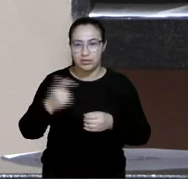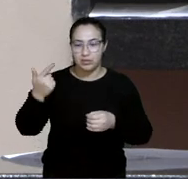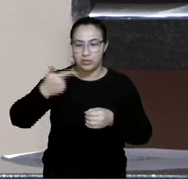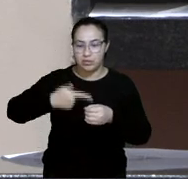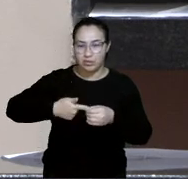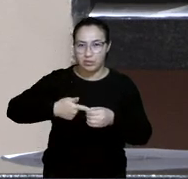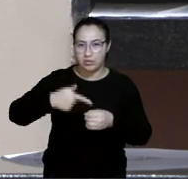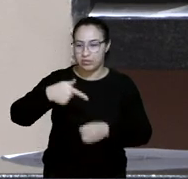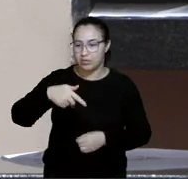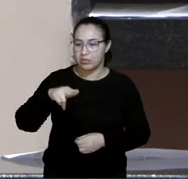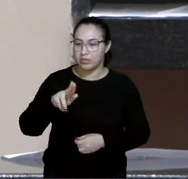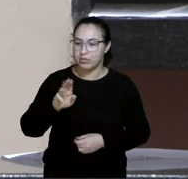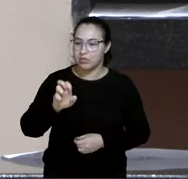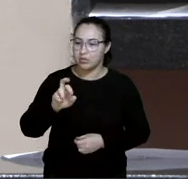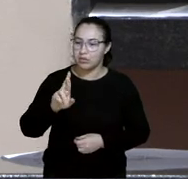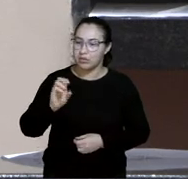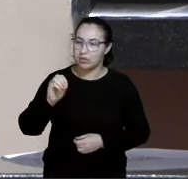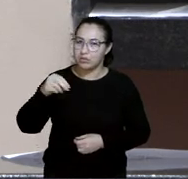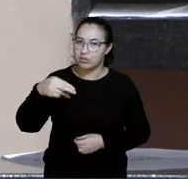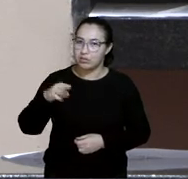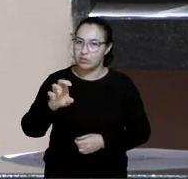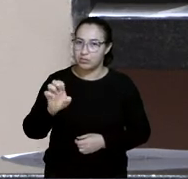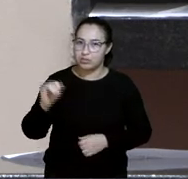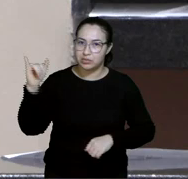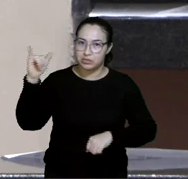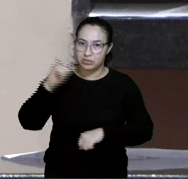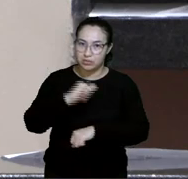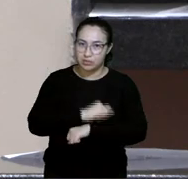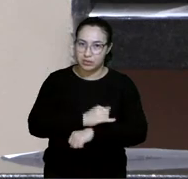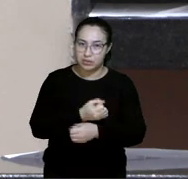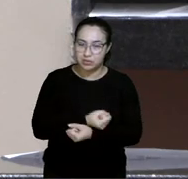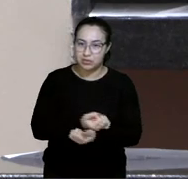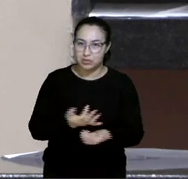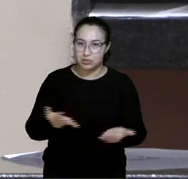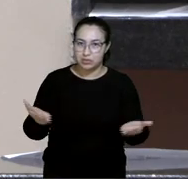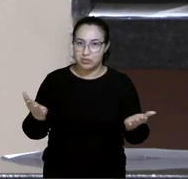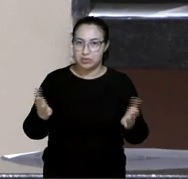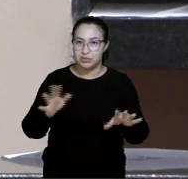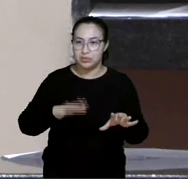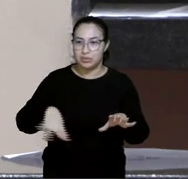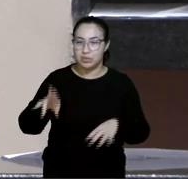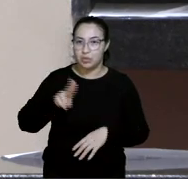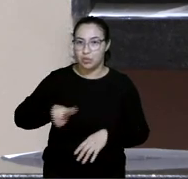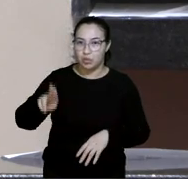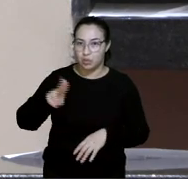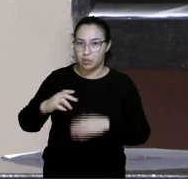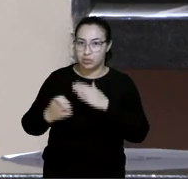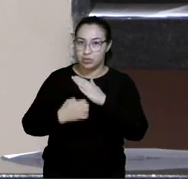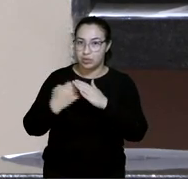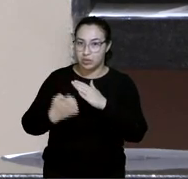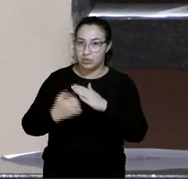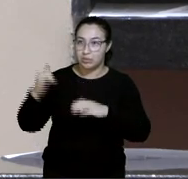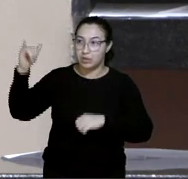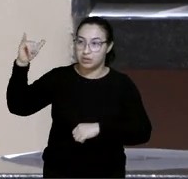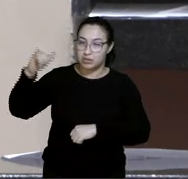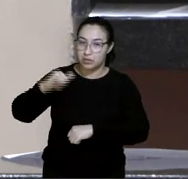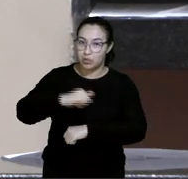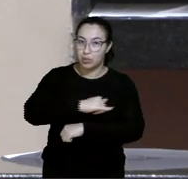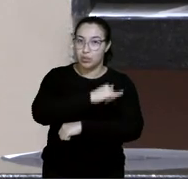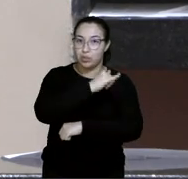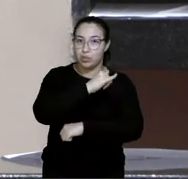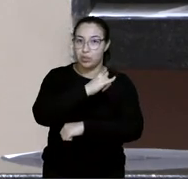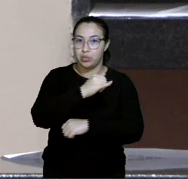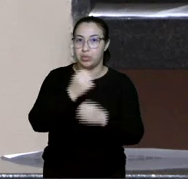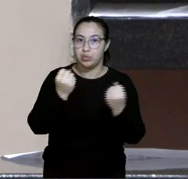aviação promovida por distribuidora de combustível com destino a consumo de empresa de transporte aéreo de cargas e